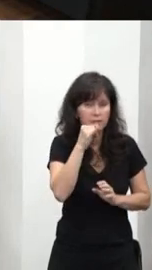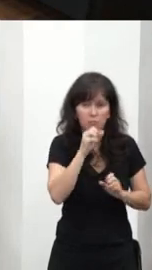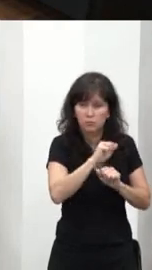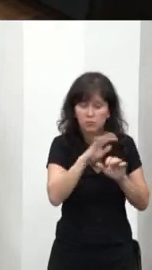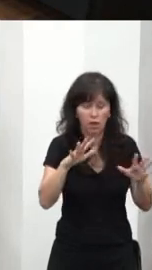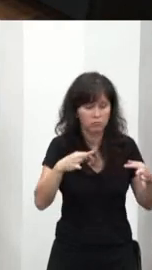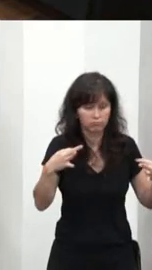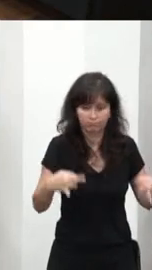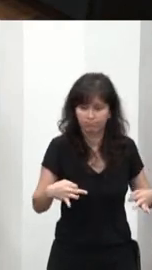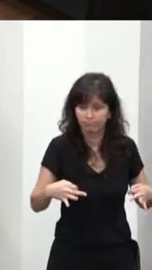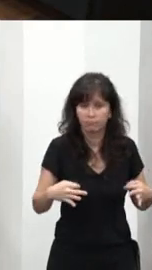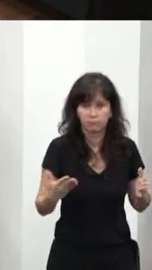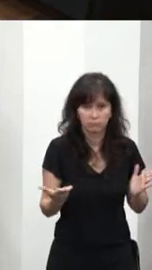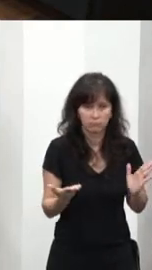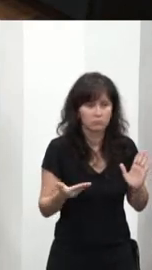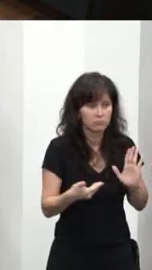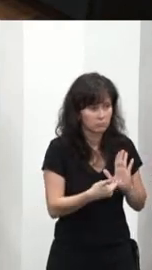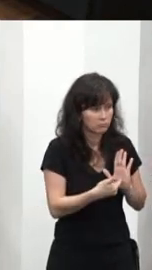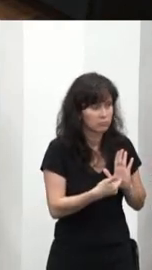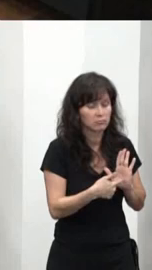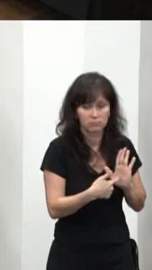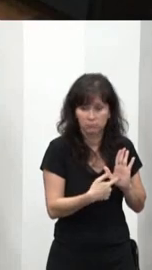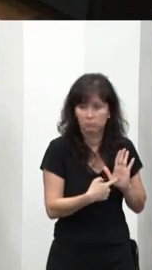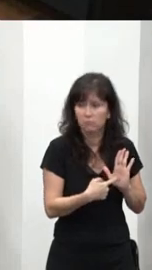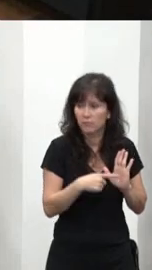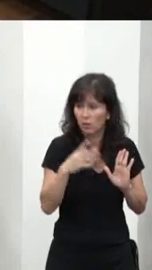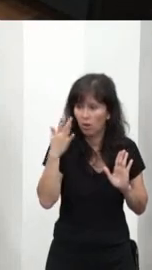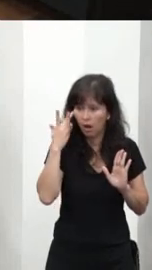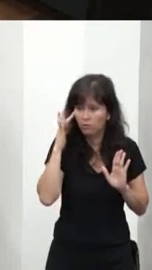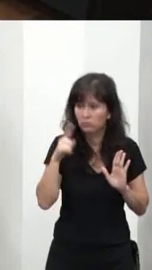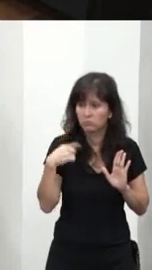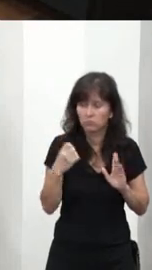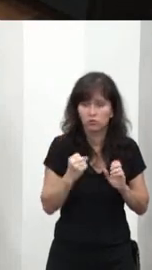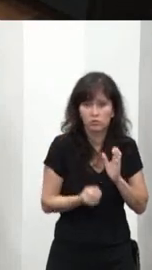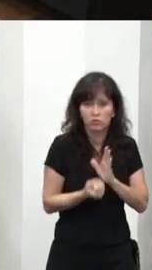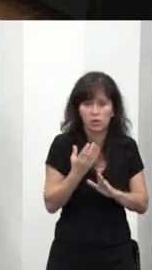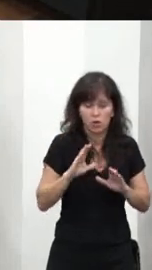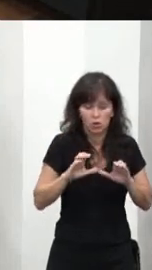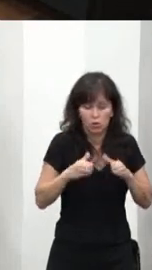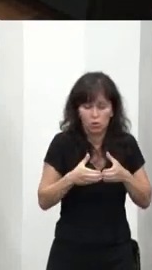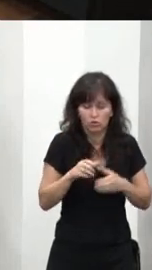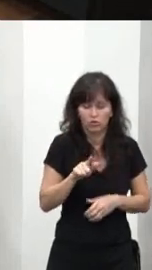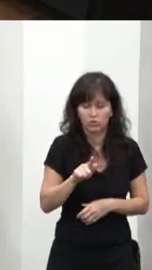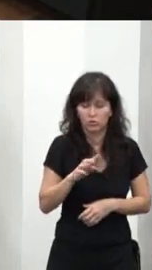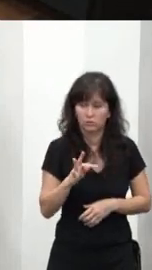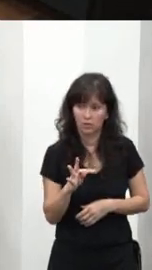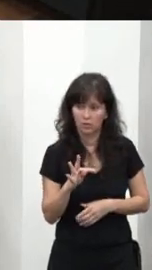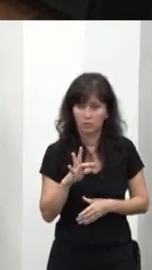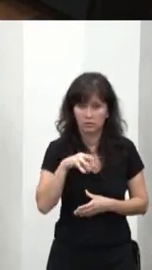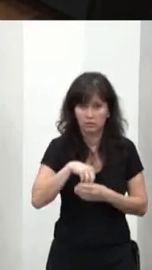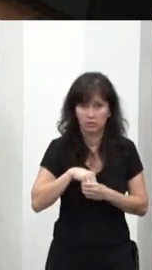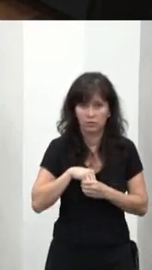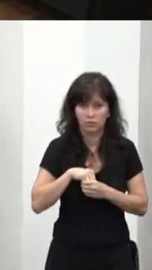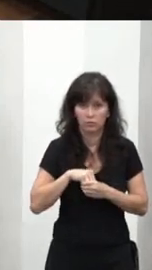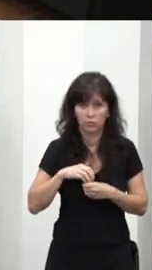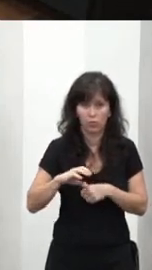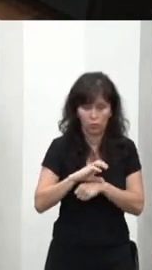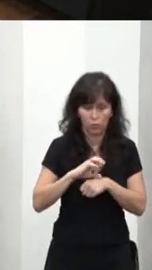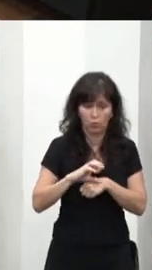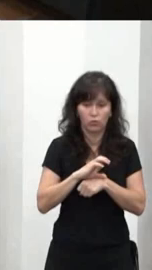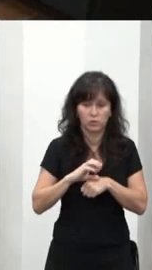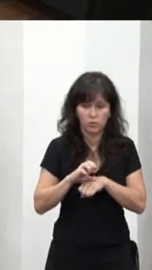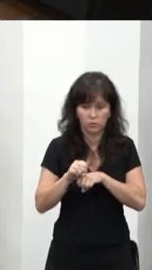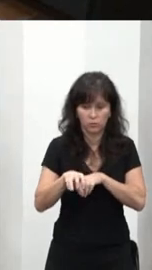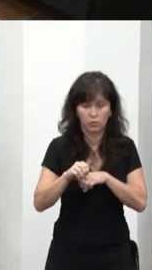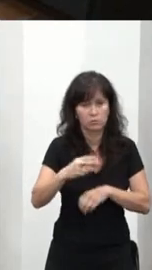acho que a gente pode se debruçar inclusive pode ser um grupo de trabalho da nossa comissão de Educação e Cultura para a gente realizar um